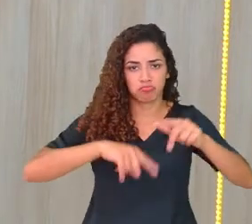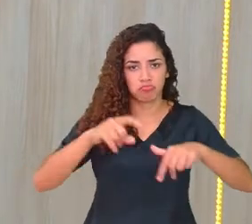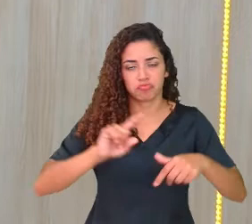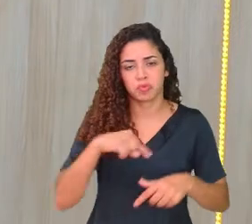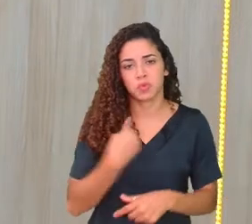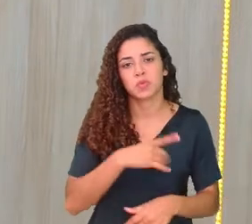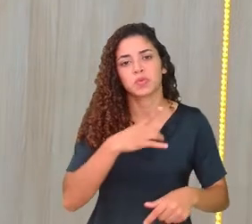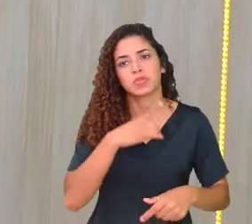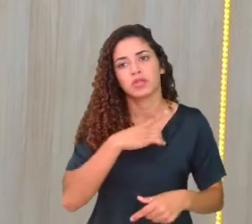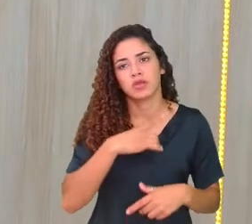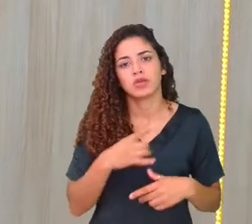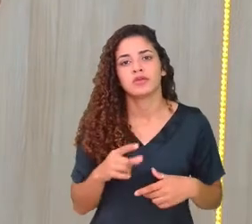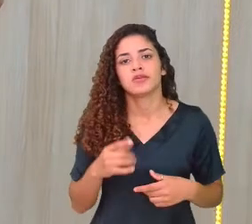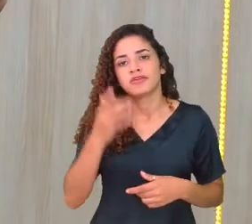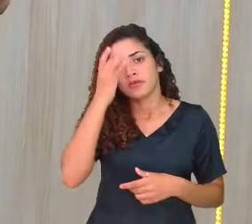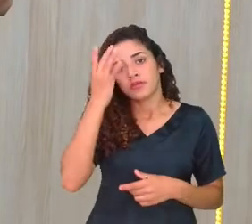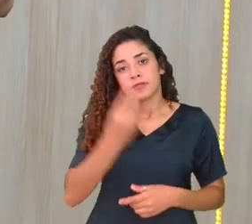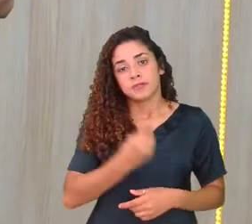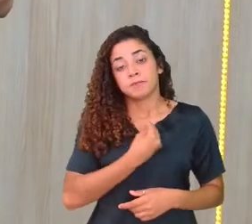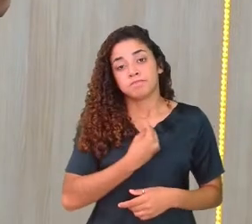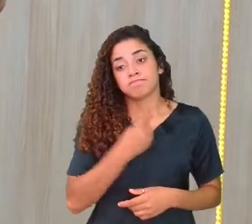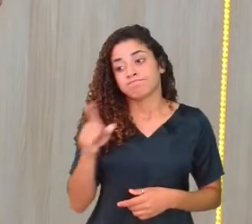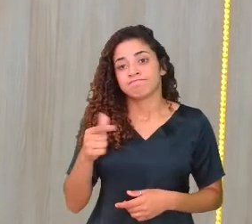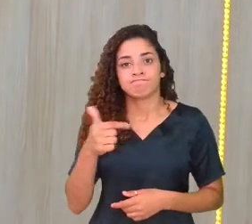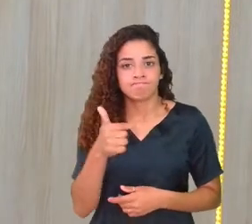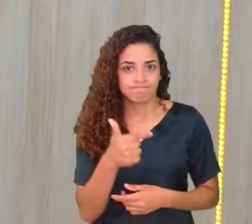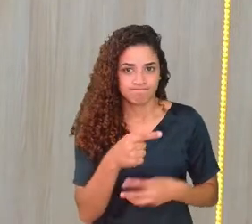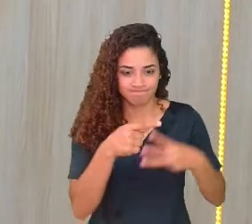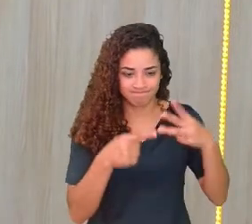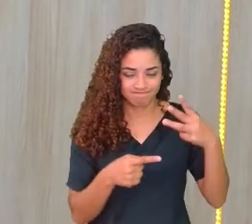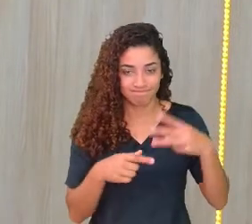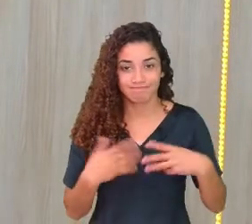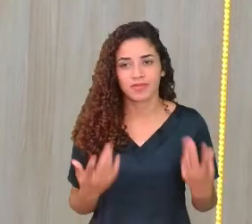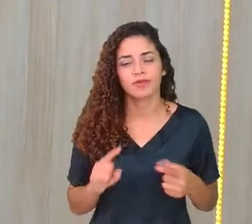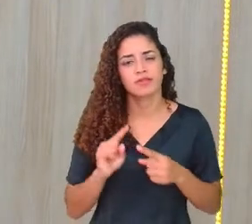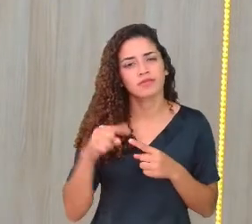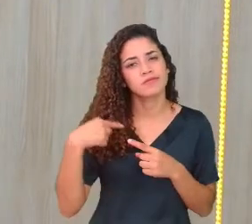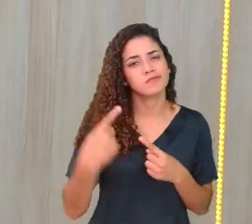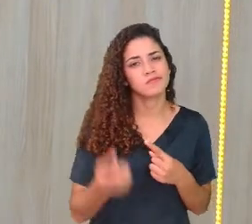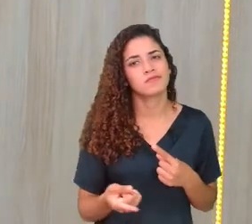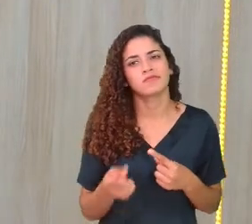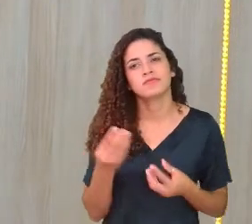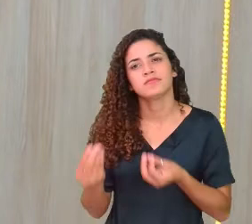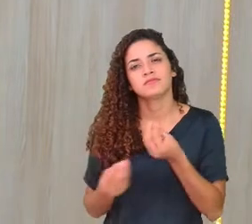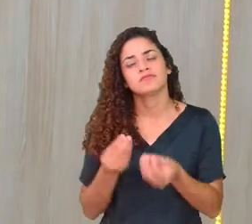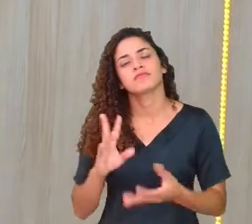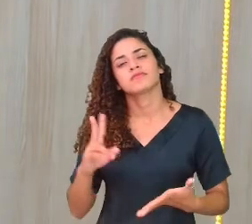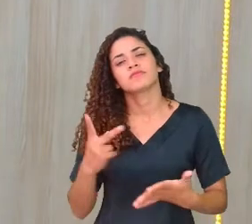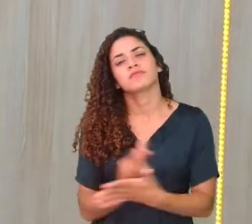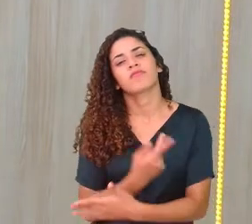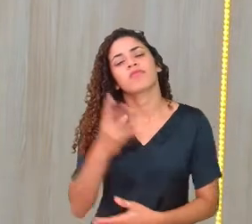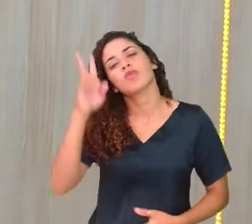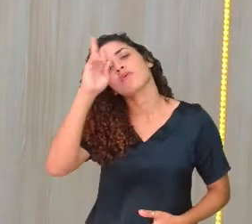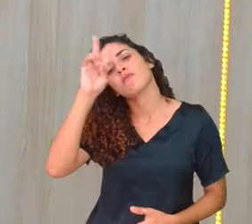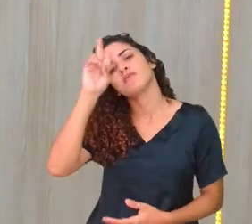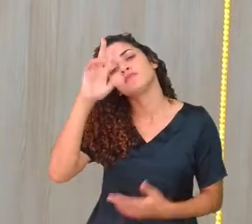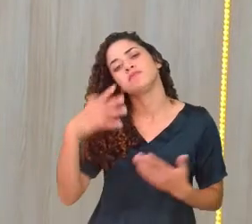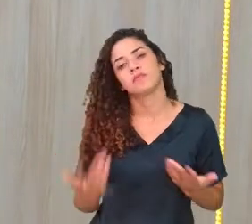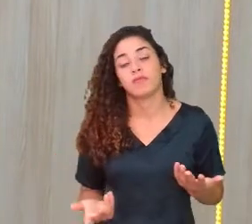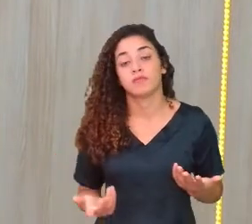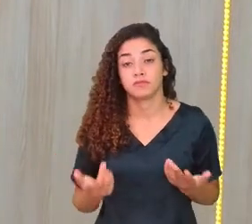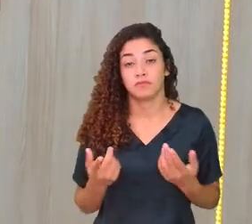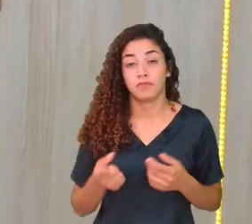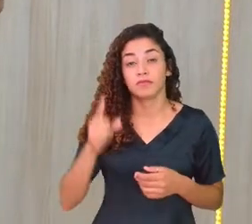para facilitar a nossa vida. Mas aí, como foi que aconteceu a história da eletricidade? O